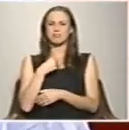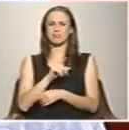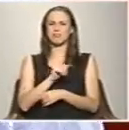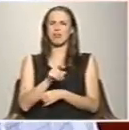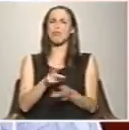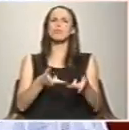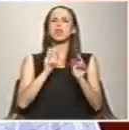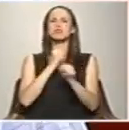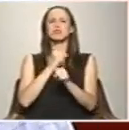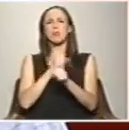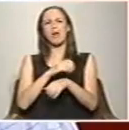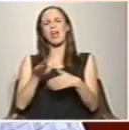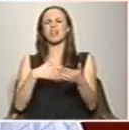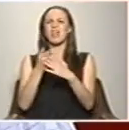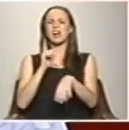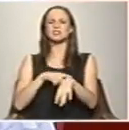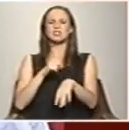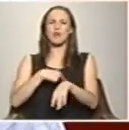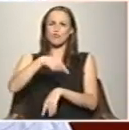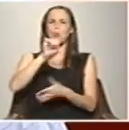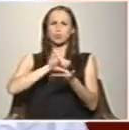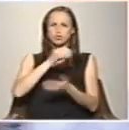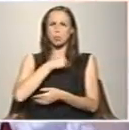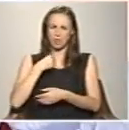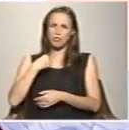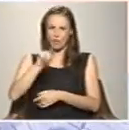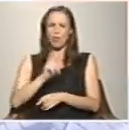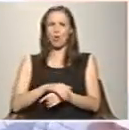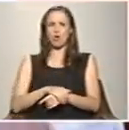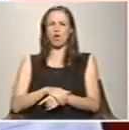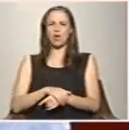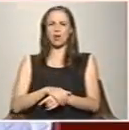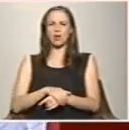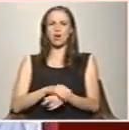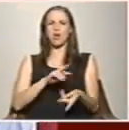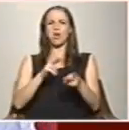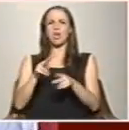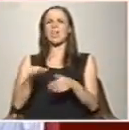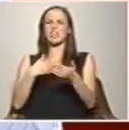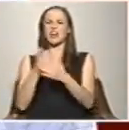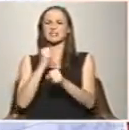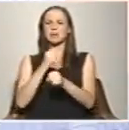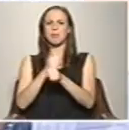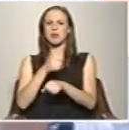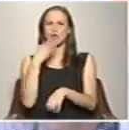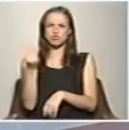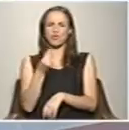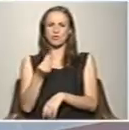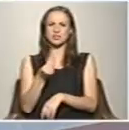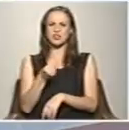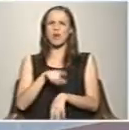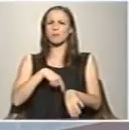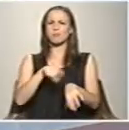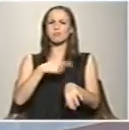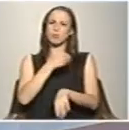trabalho e dar-lhes tempo para andar por centros médicos e para essas coisas e dar o lugar do trabalho aos mais jovens. Perdem demasiado tempo no médico, é isso?